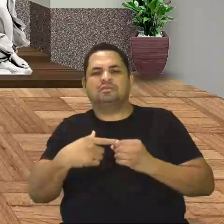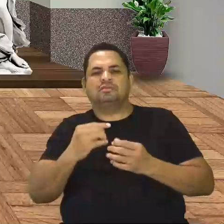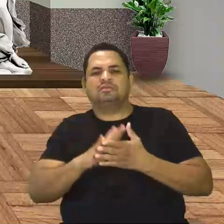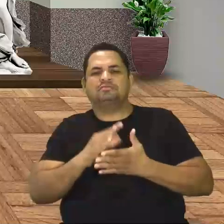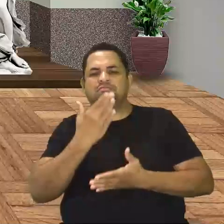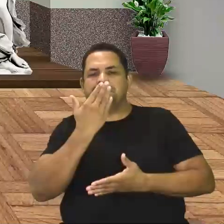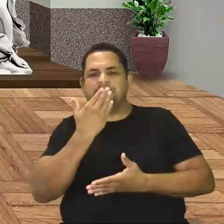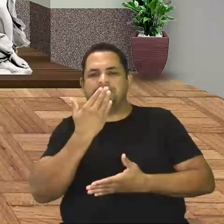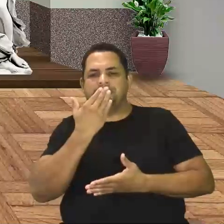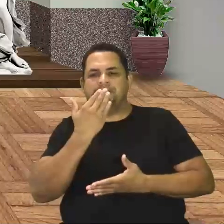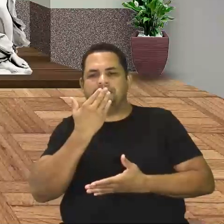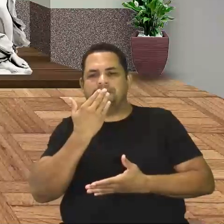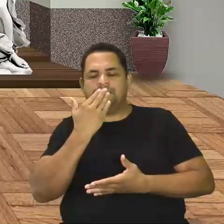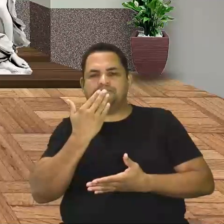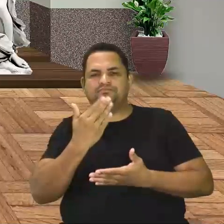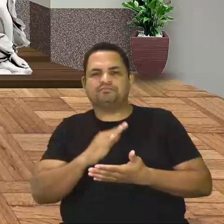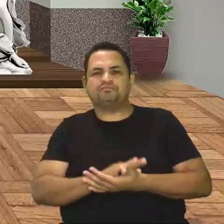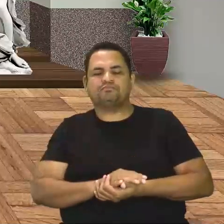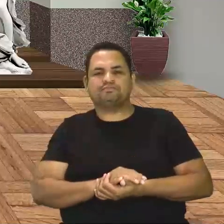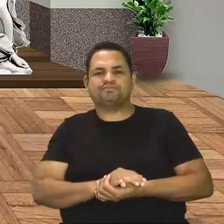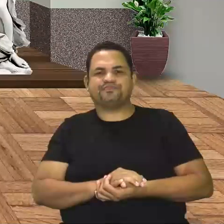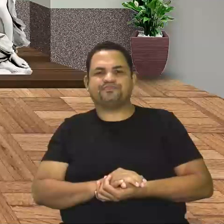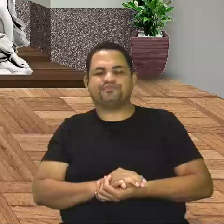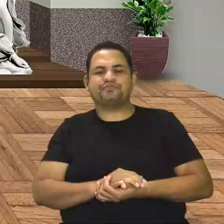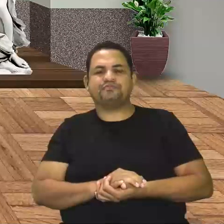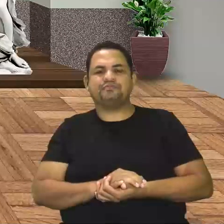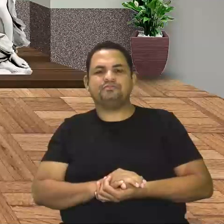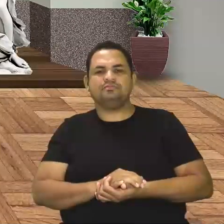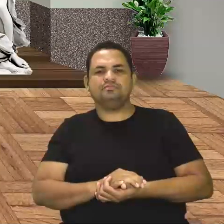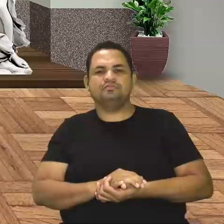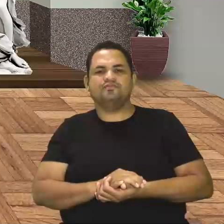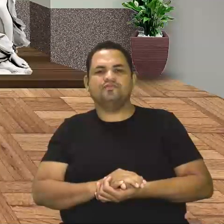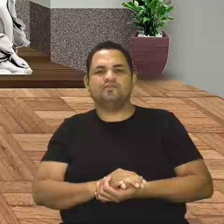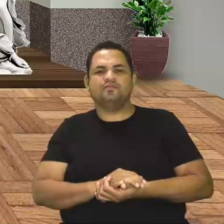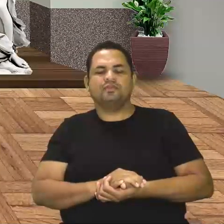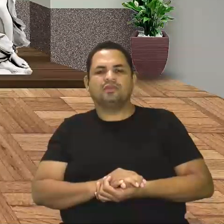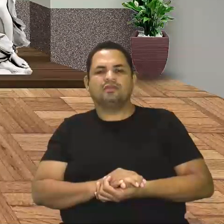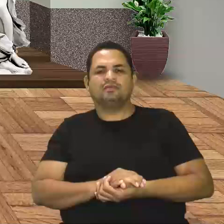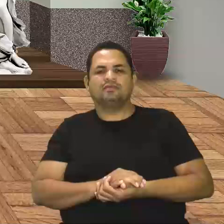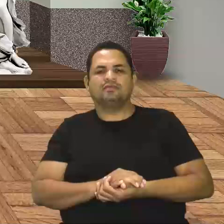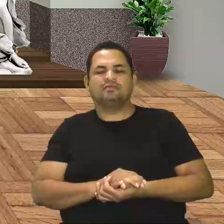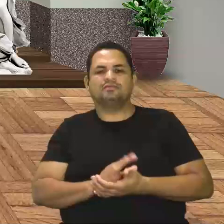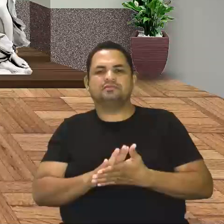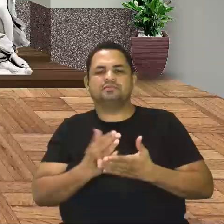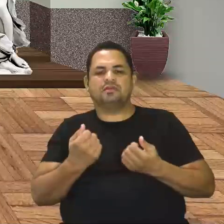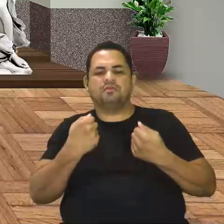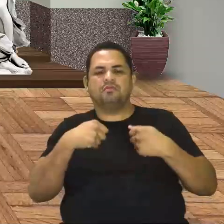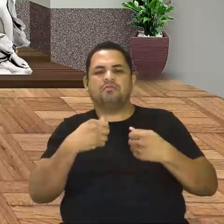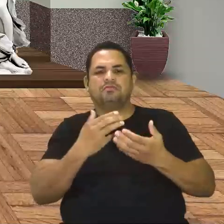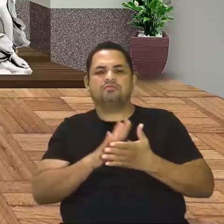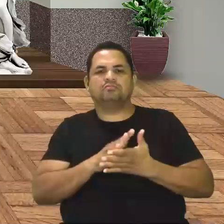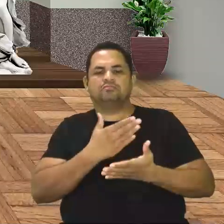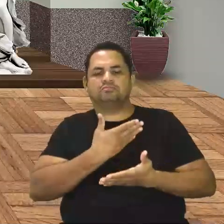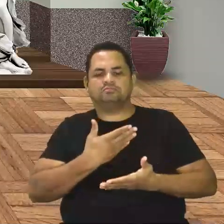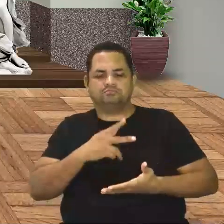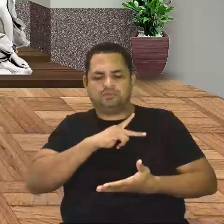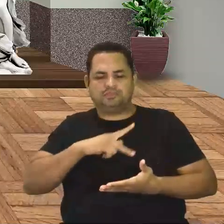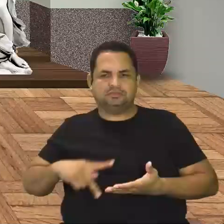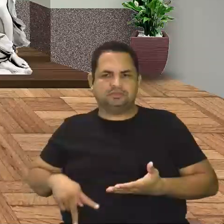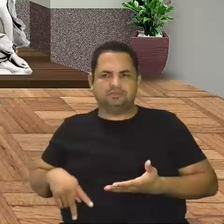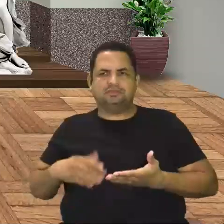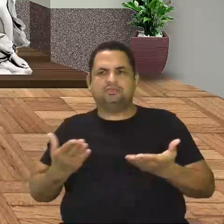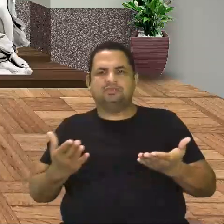José Sarney. José Sarney. José Sarney tomando posse e assumindo como